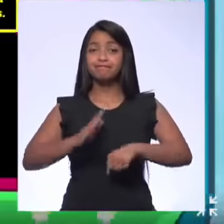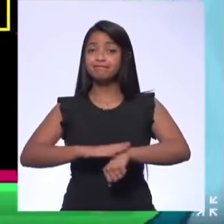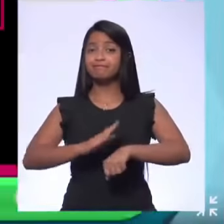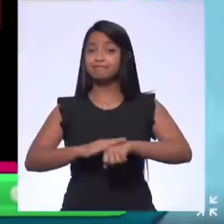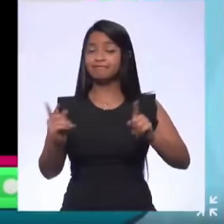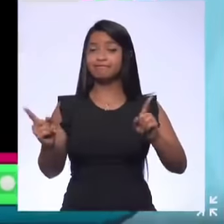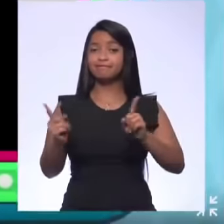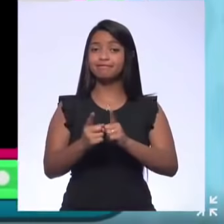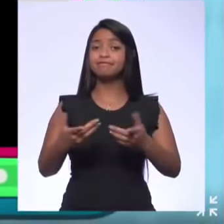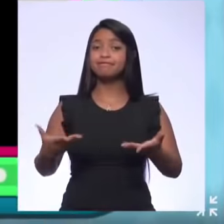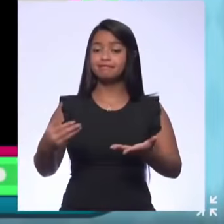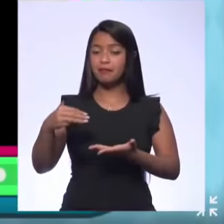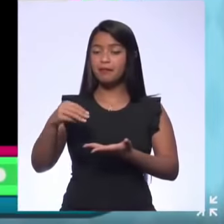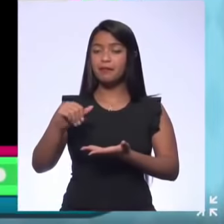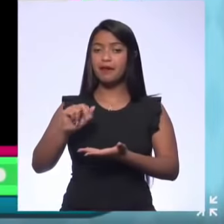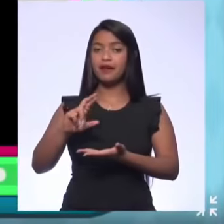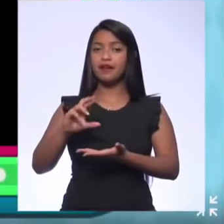5B.